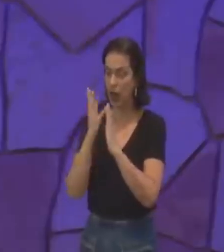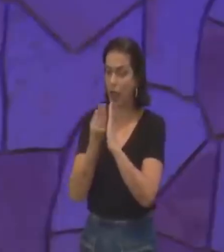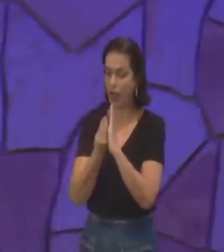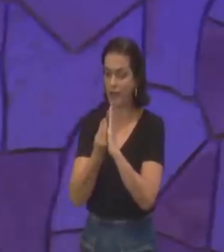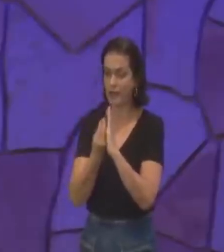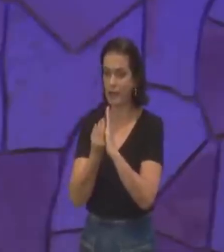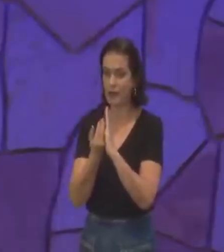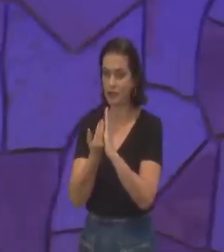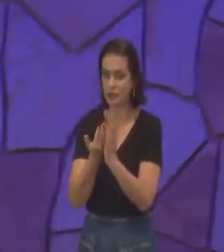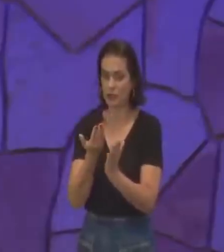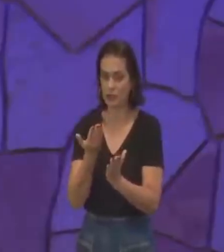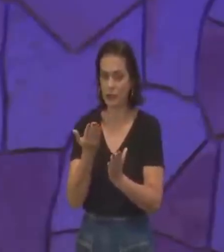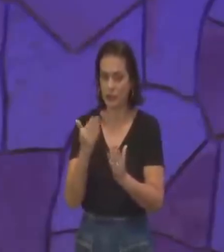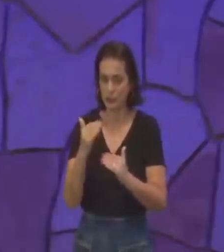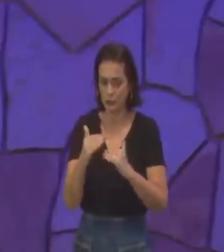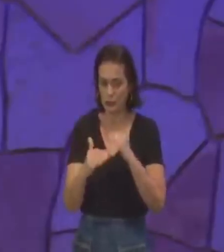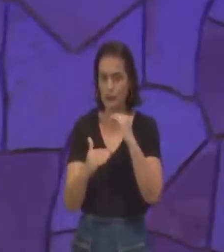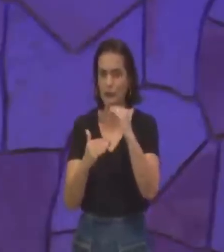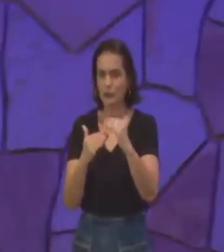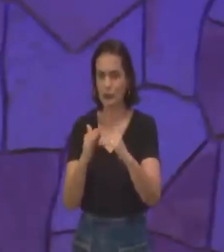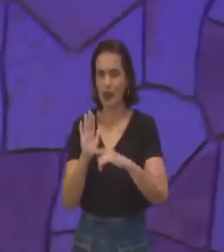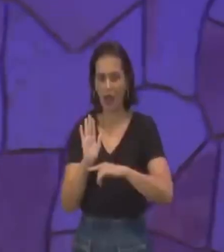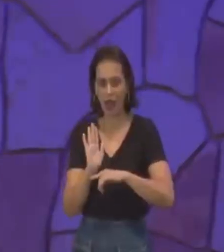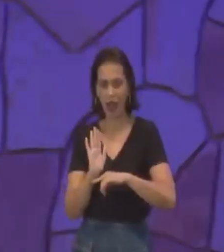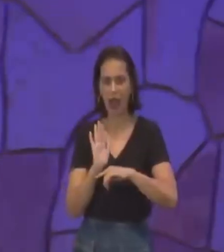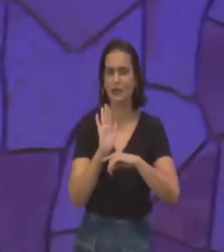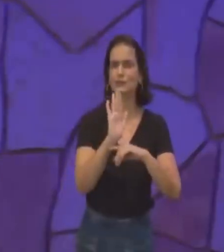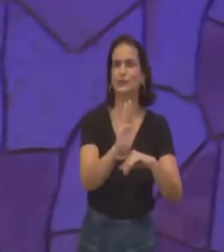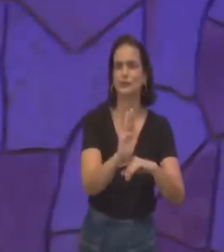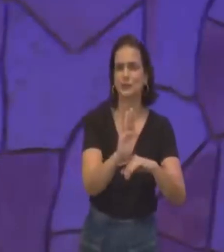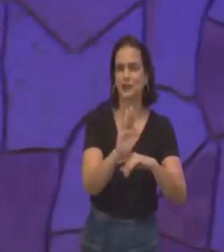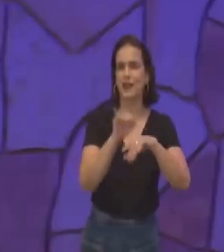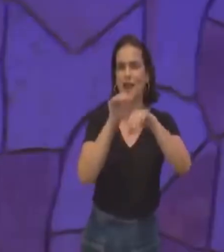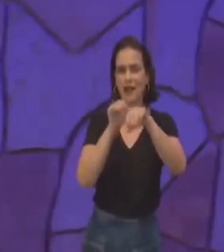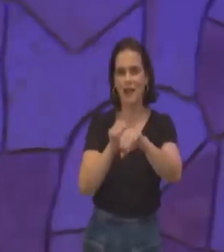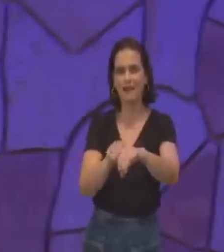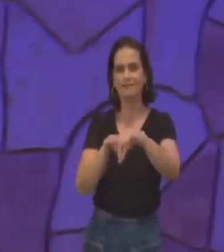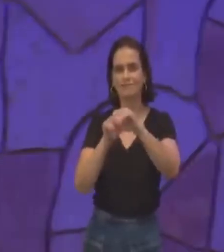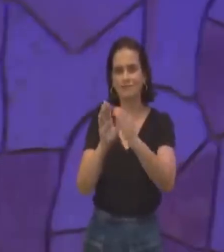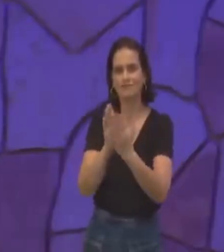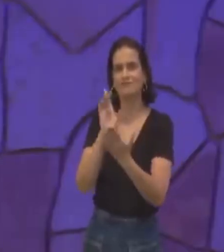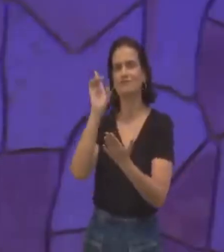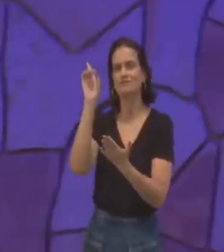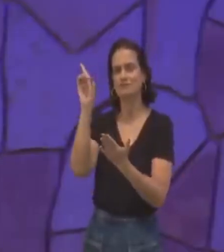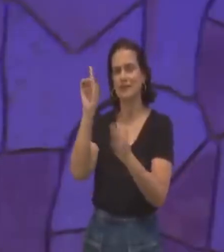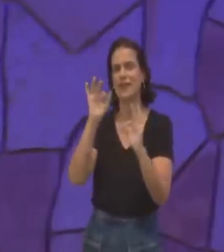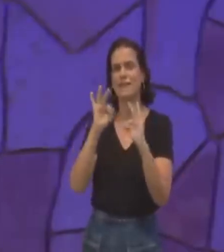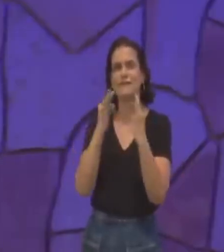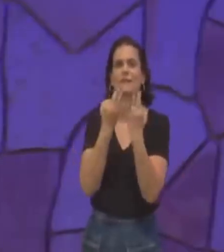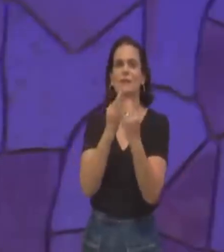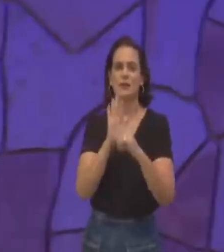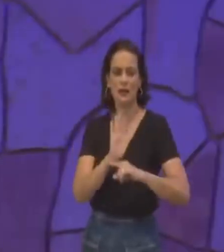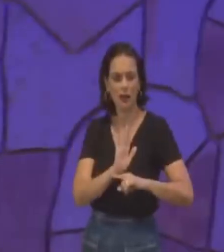ela é promovedora, ela é cooperadora da educação das famílias.